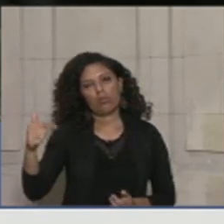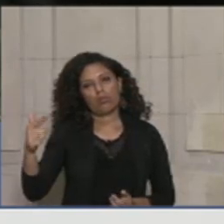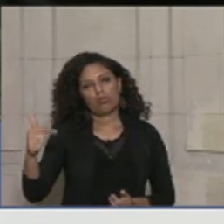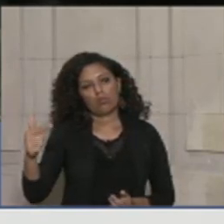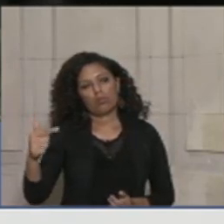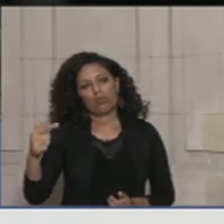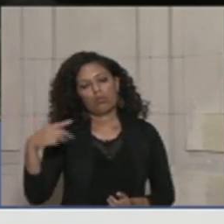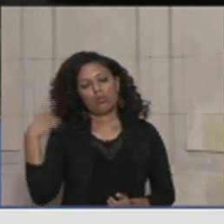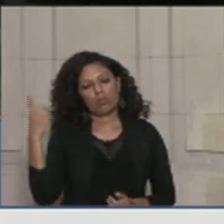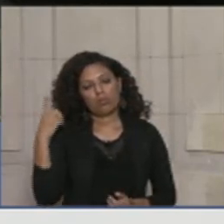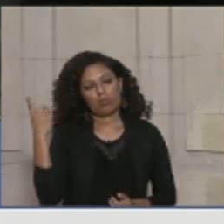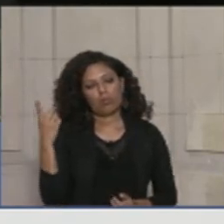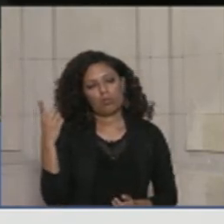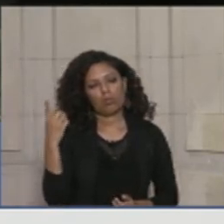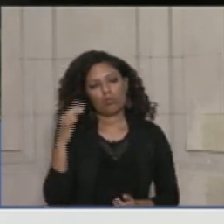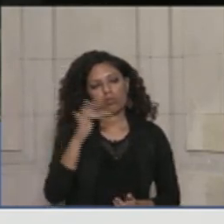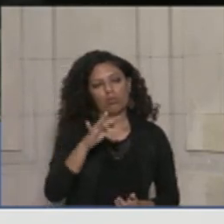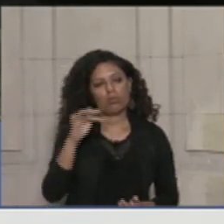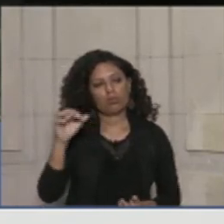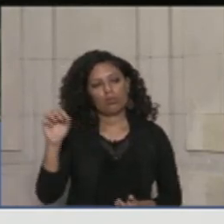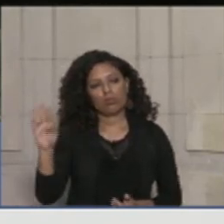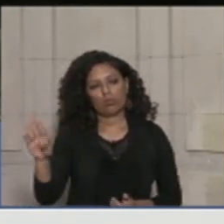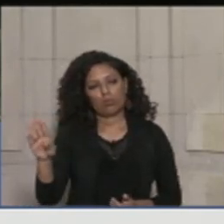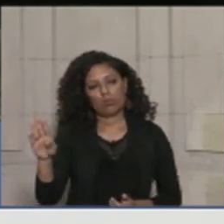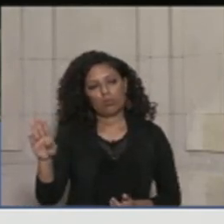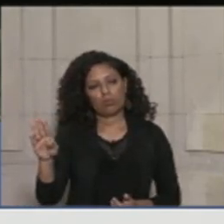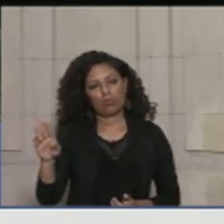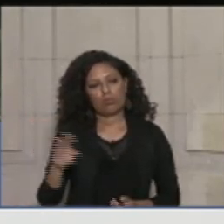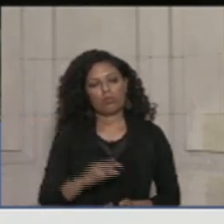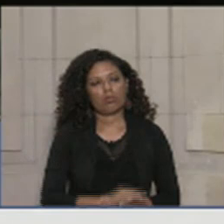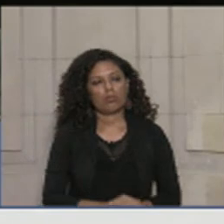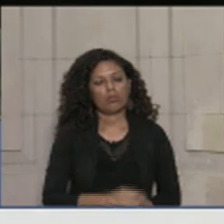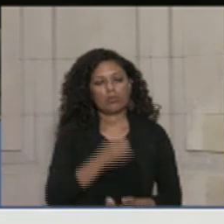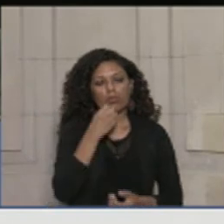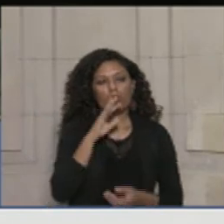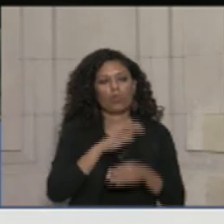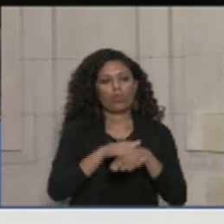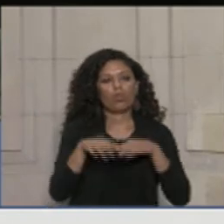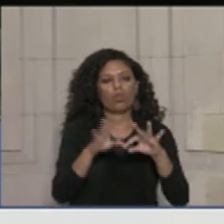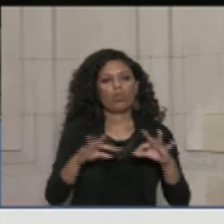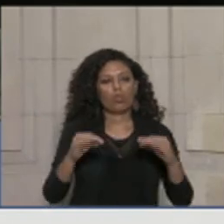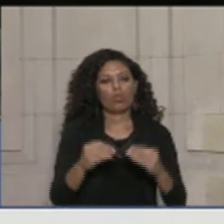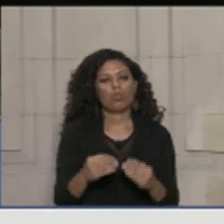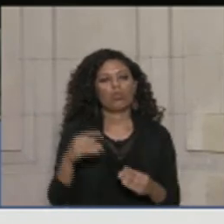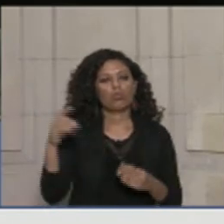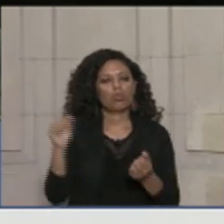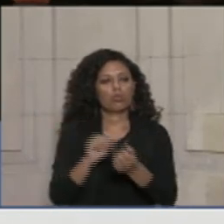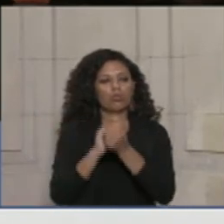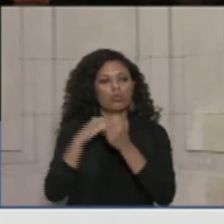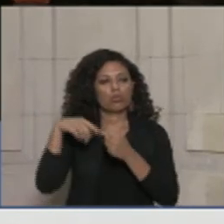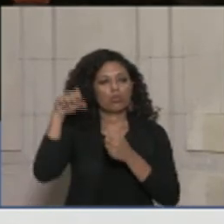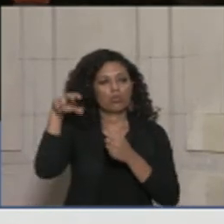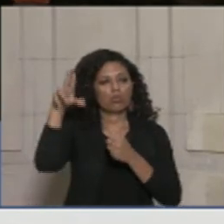1339-A/2012, de autoria do deputado Flávio Bolsonaro. Boa noite a todos e fiquem com Deus.